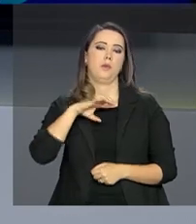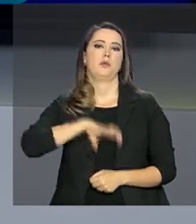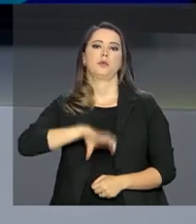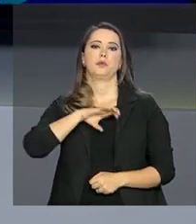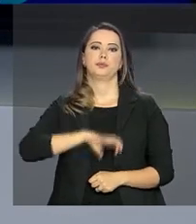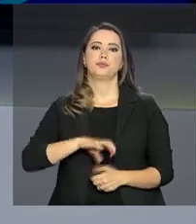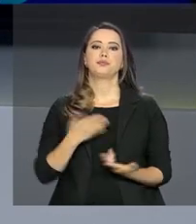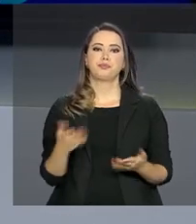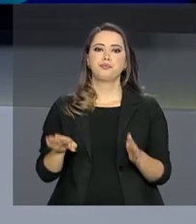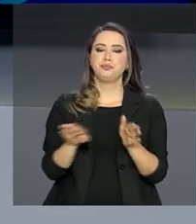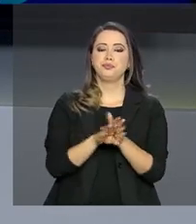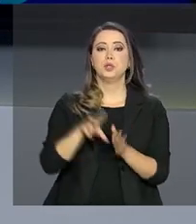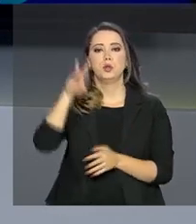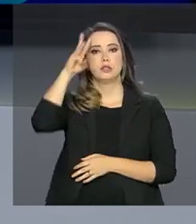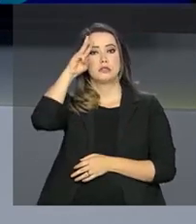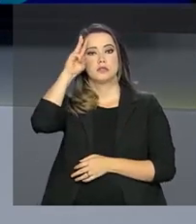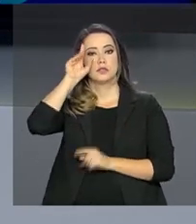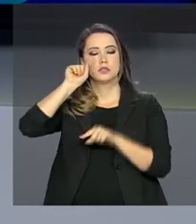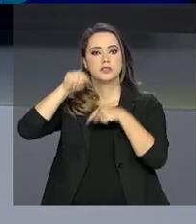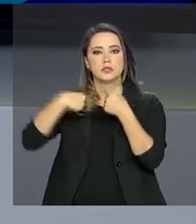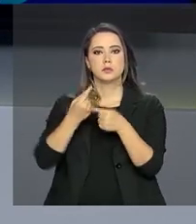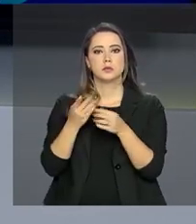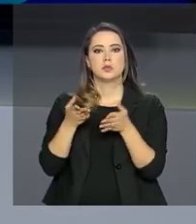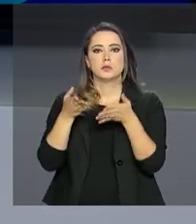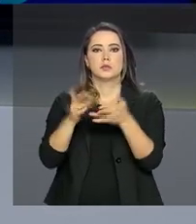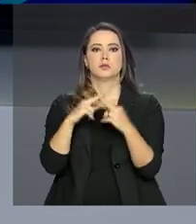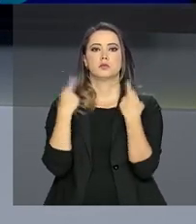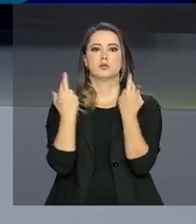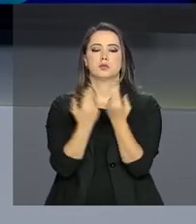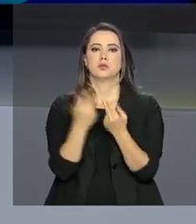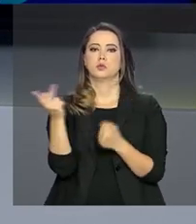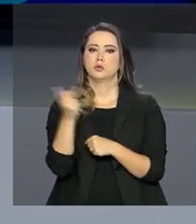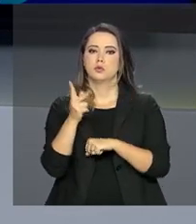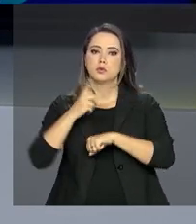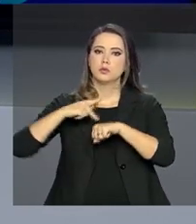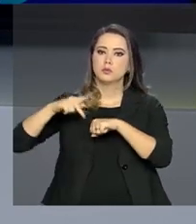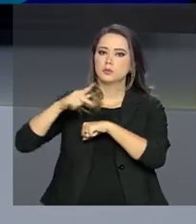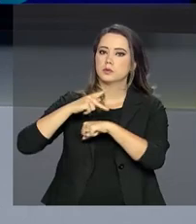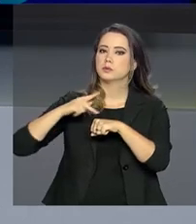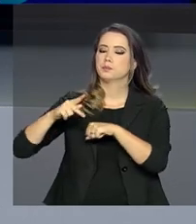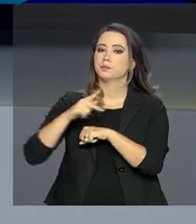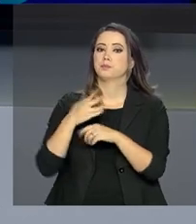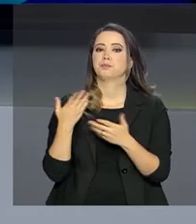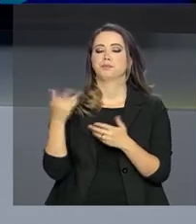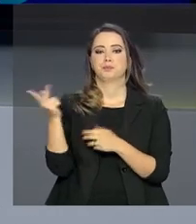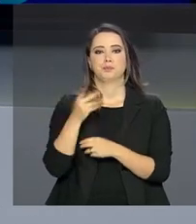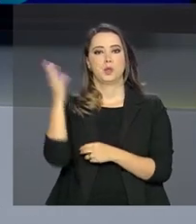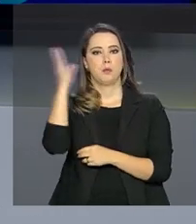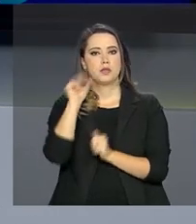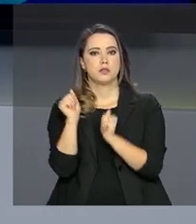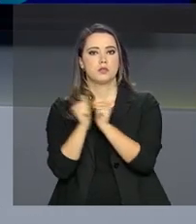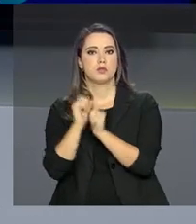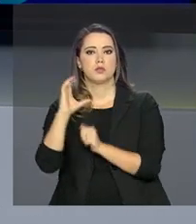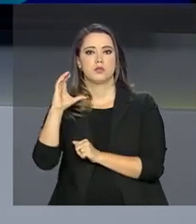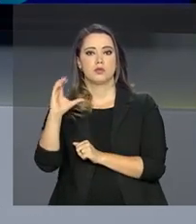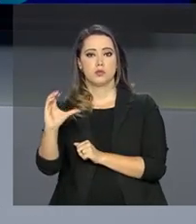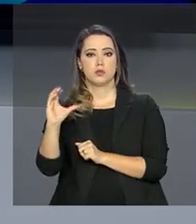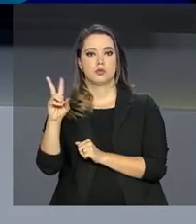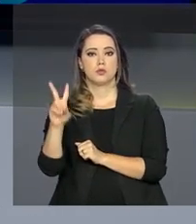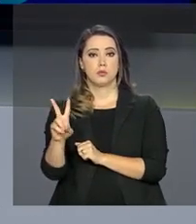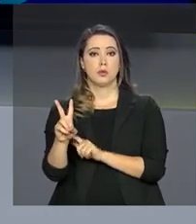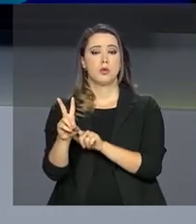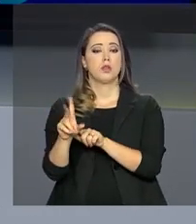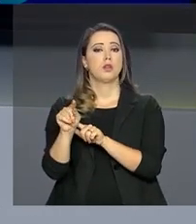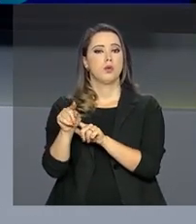terça feira e logo depois da chegada participou de reunião bilateral com o presidente de cabo verde jorge carlos fonseca